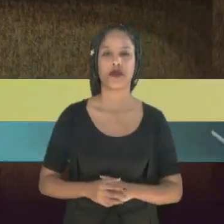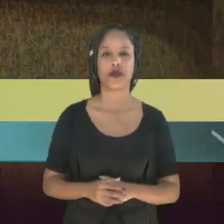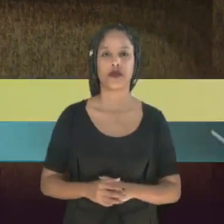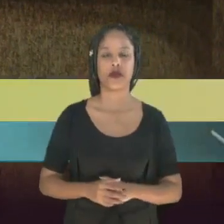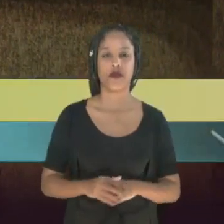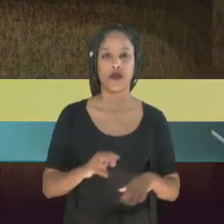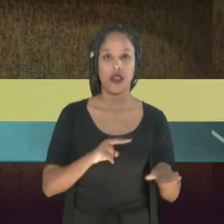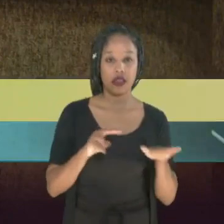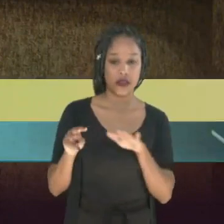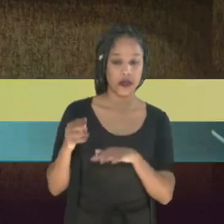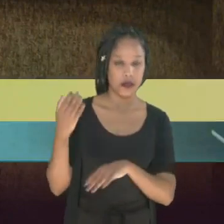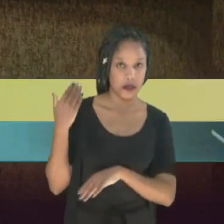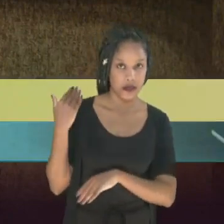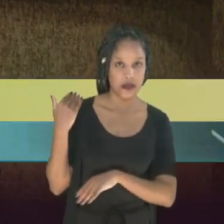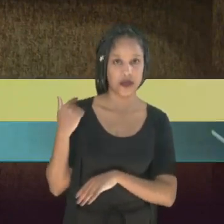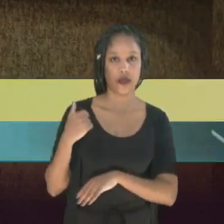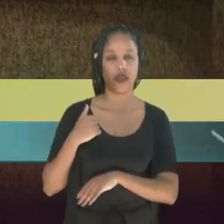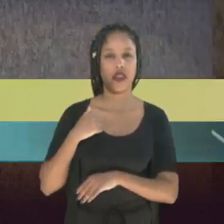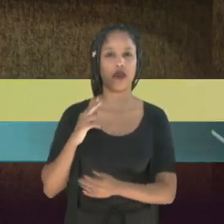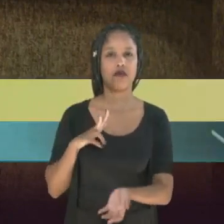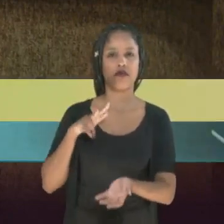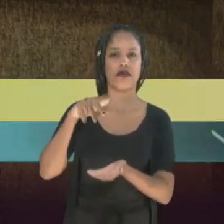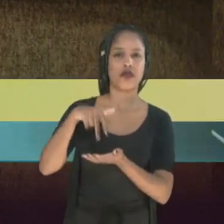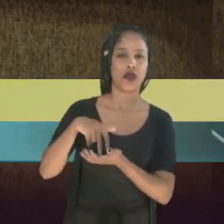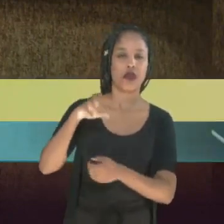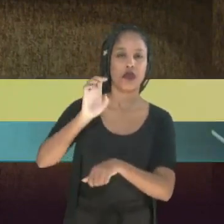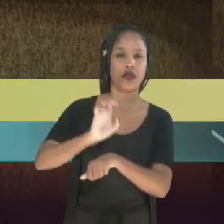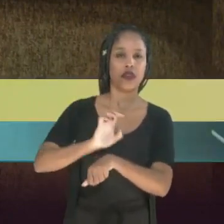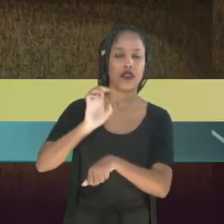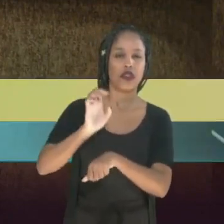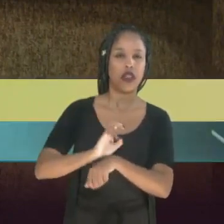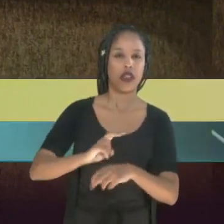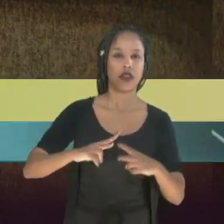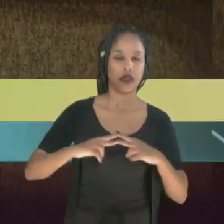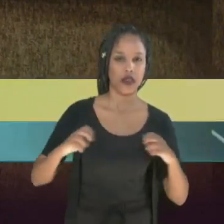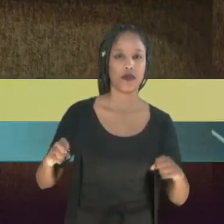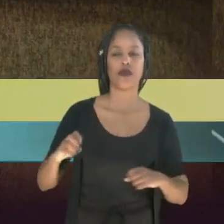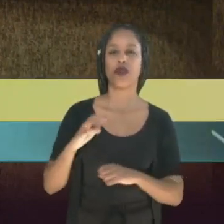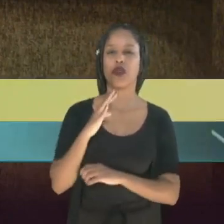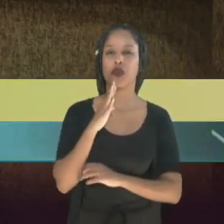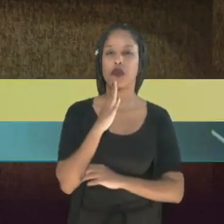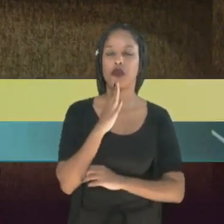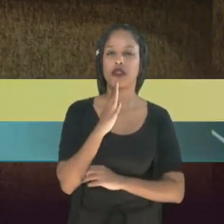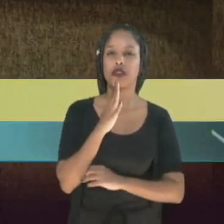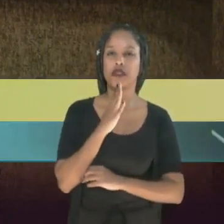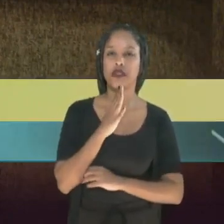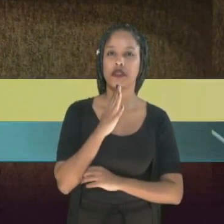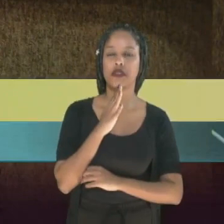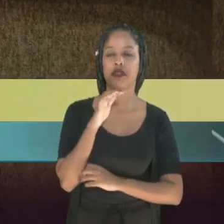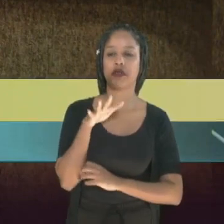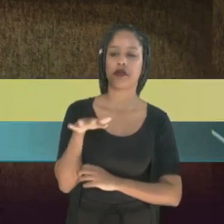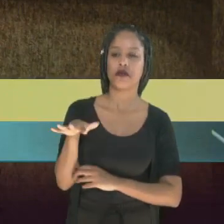semana passada eu estive no estado de Santa Catarina conhecendo